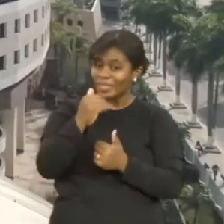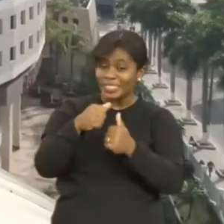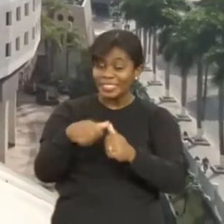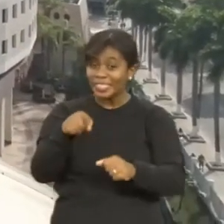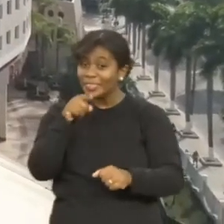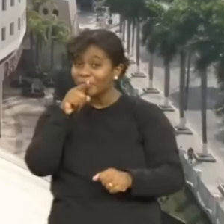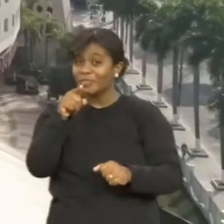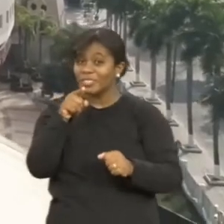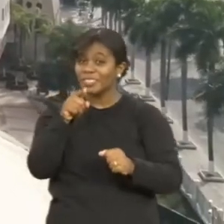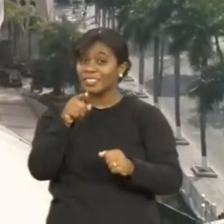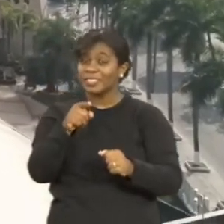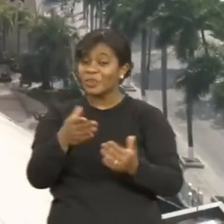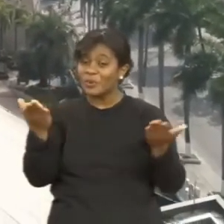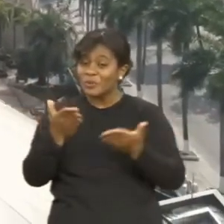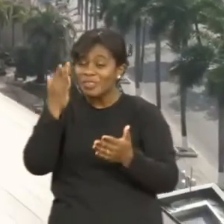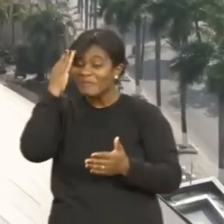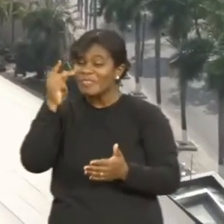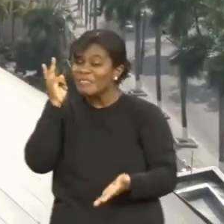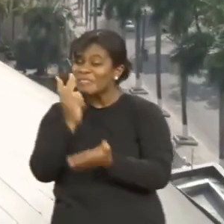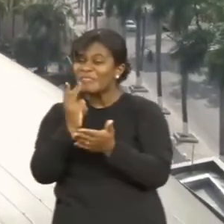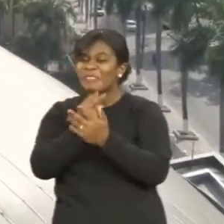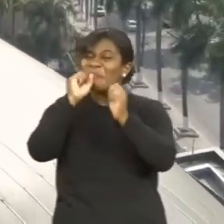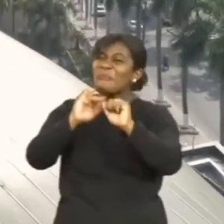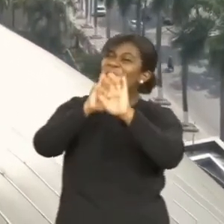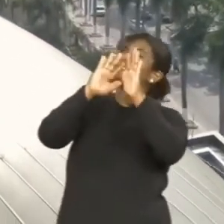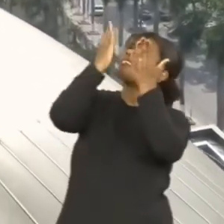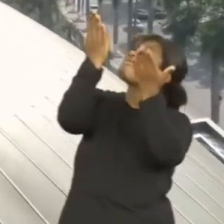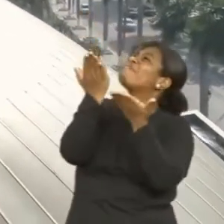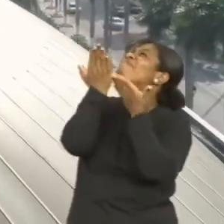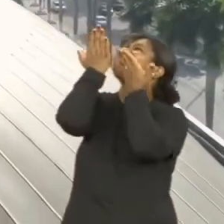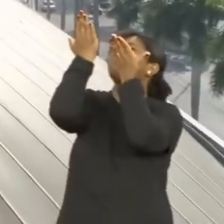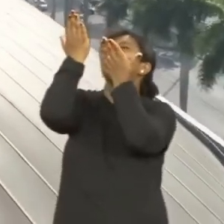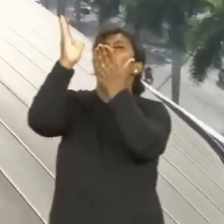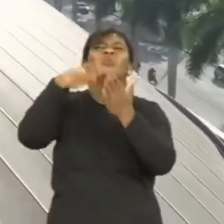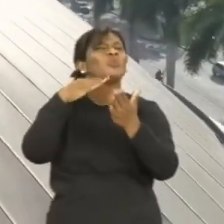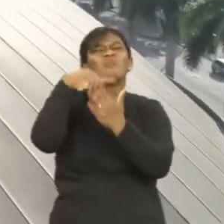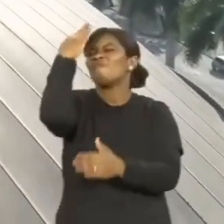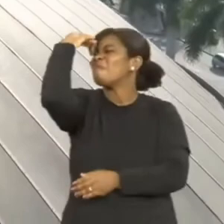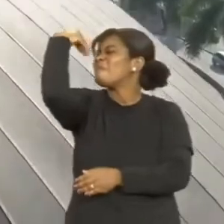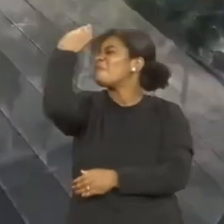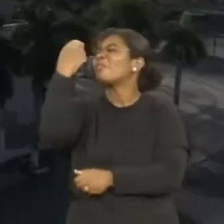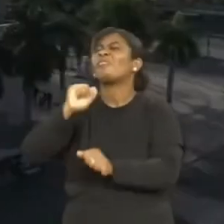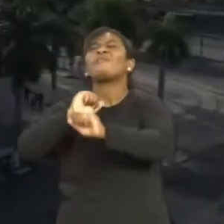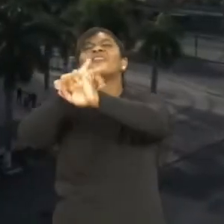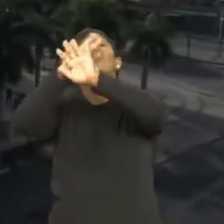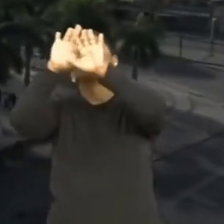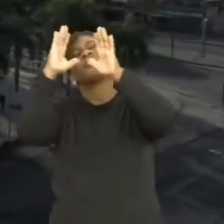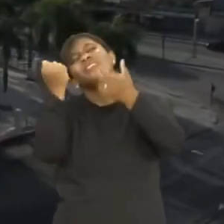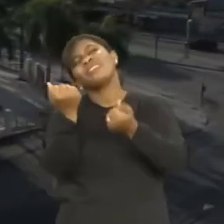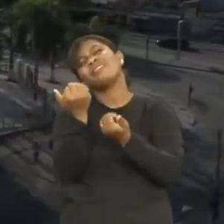hoje, amanhã e sempre. Graças te damos, meu Pai. Toda honra, toda glória seja dada a